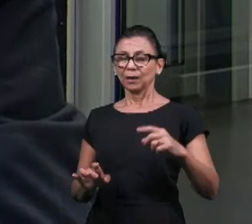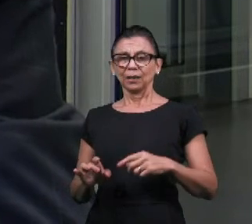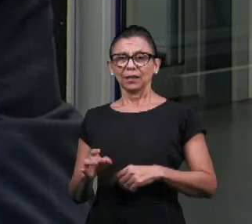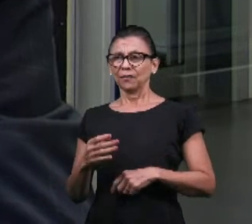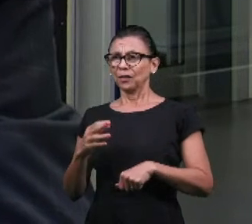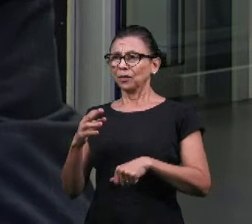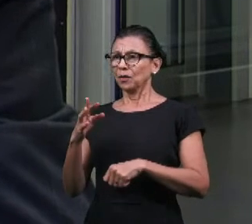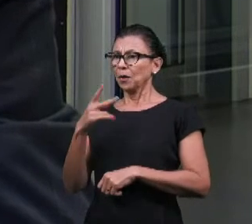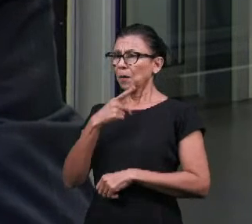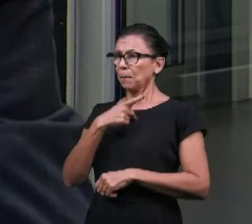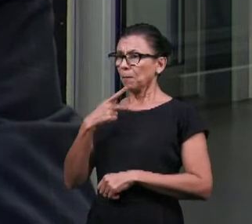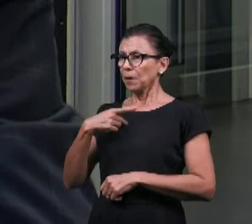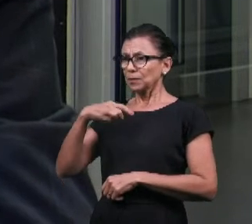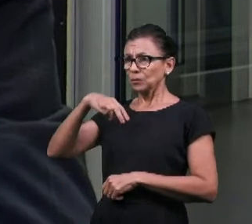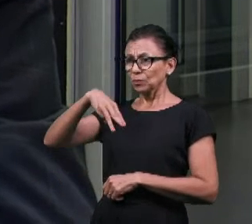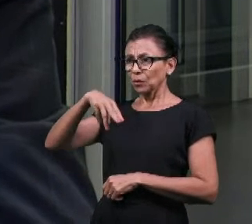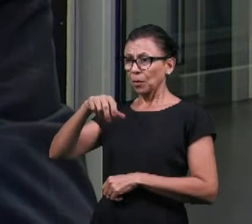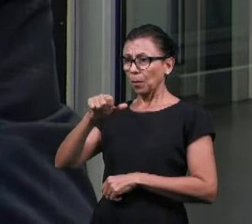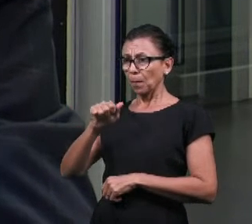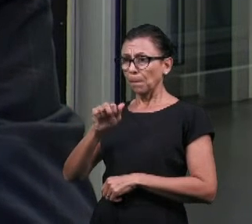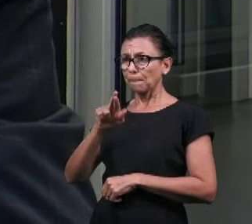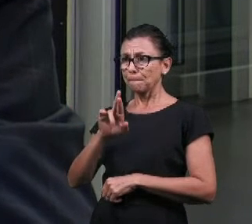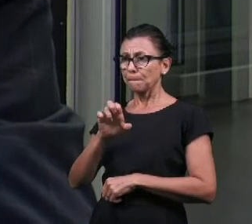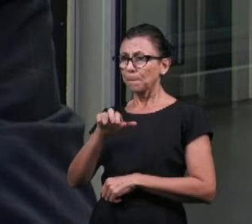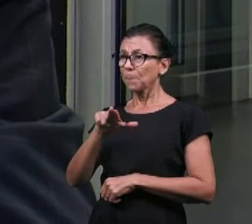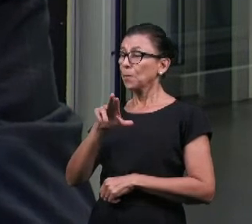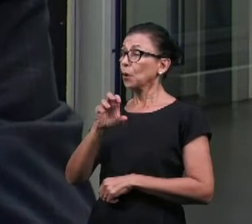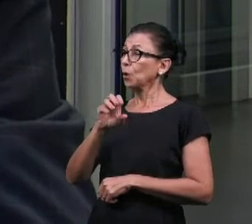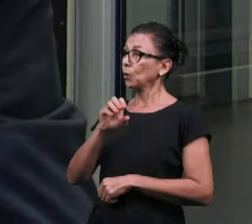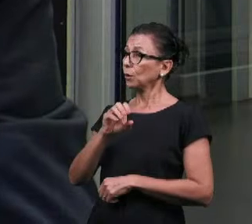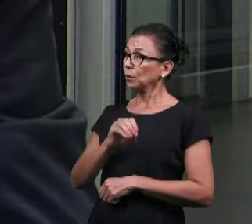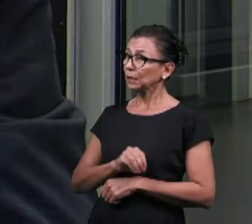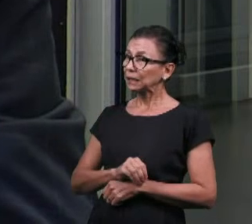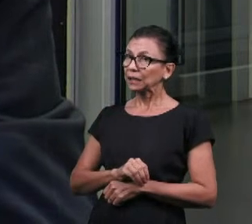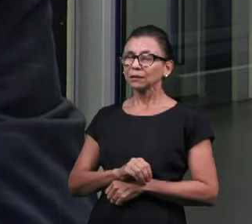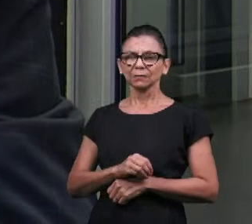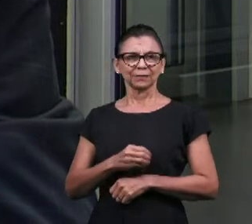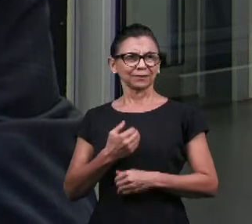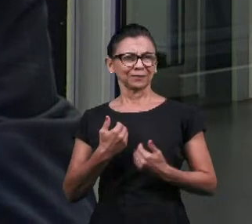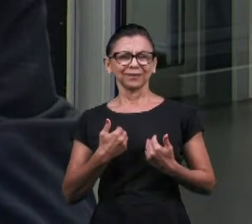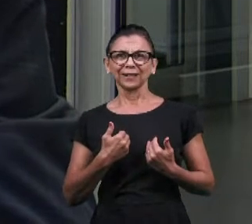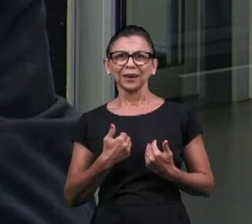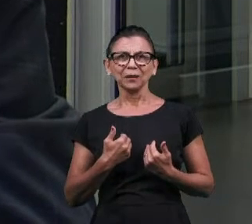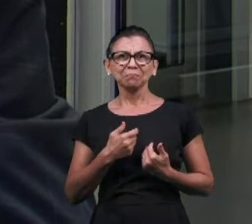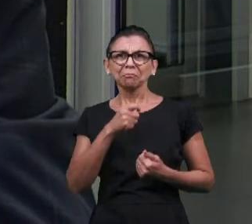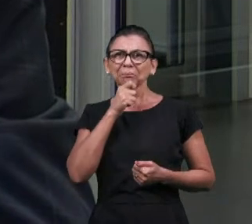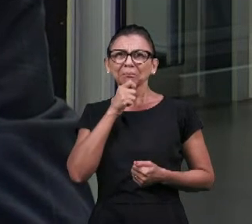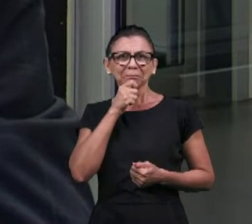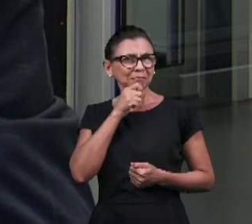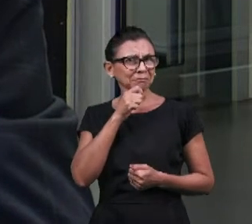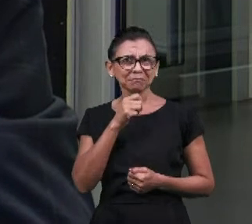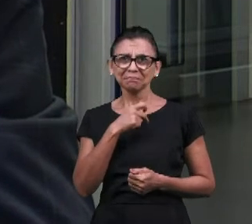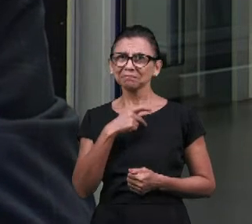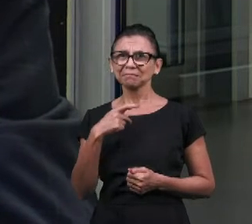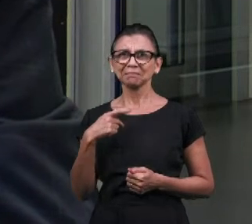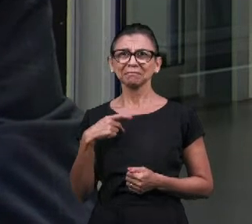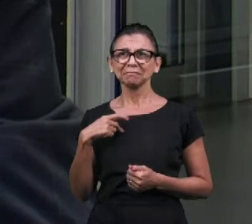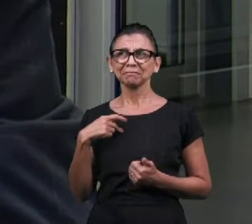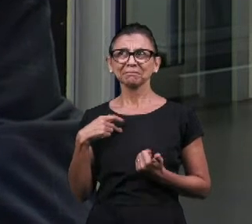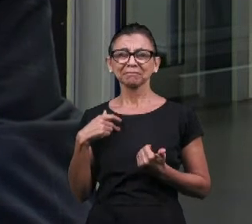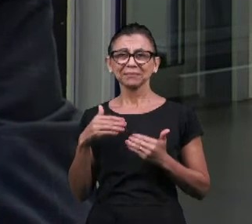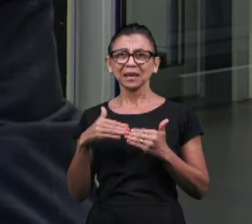pastor Moreno, você tá igual um pastor Moreno. E aquilo ali me alegrou. E a partir daquele momento, Jorge, a minha vida foi transformada.